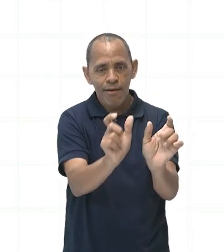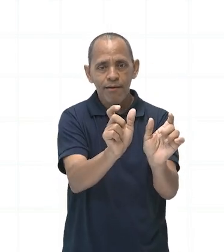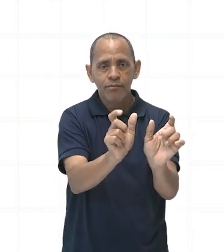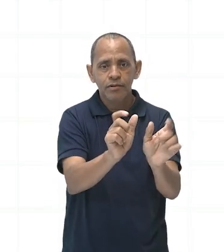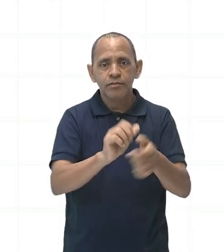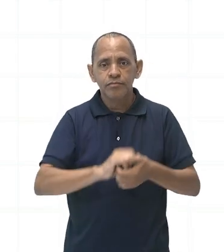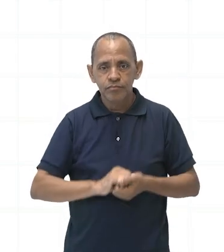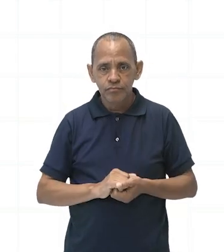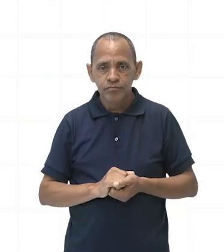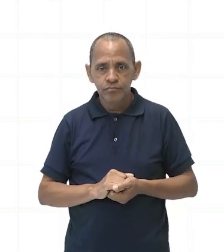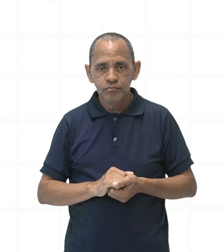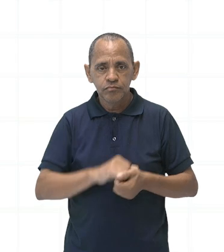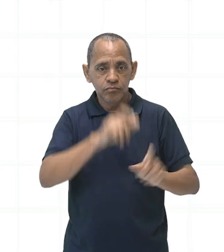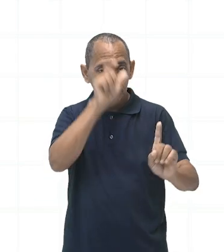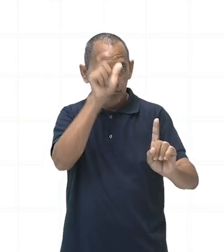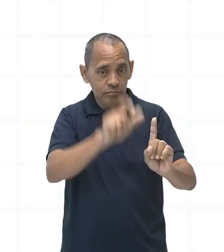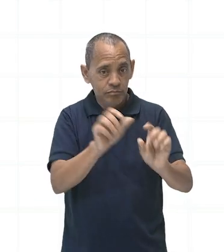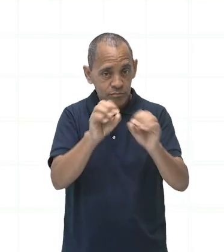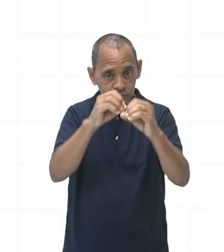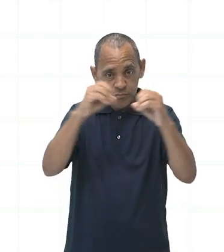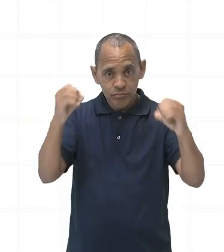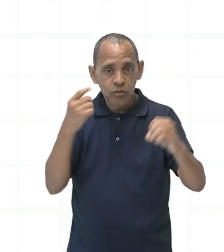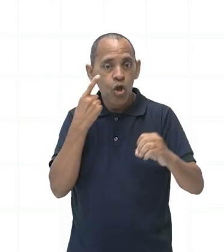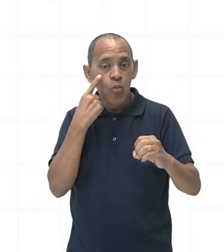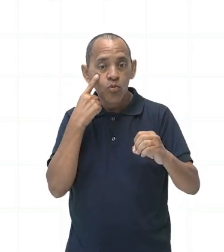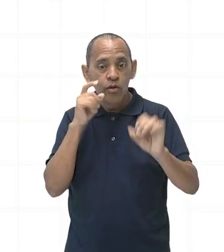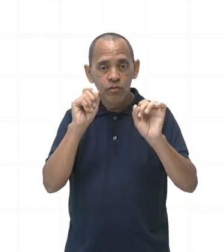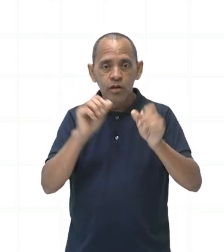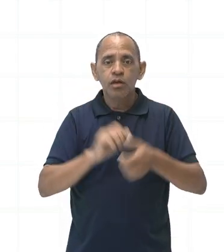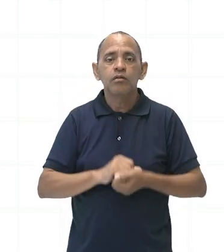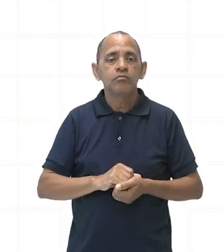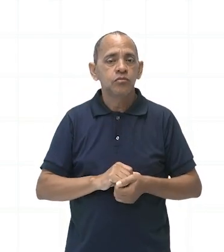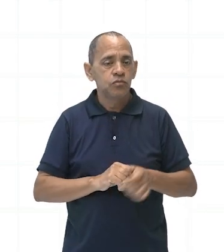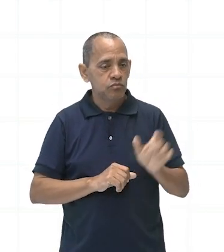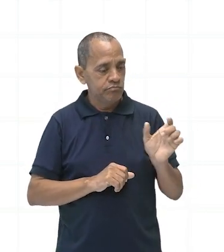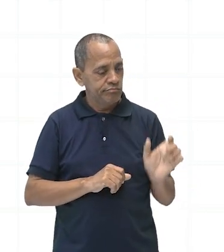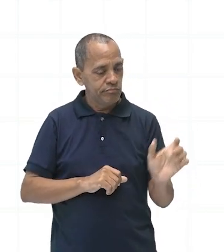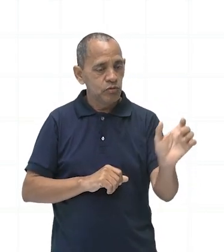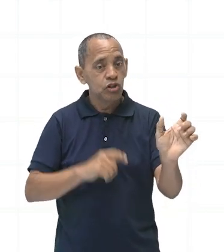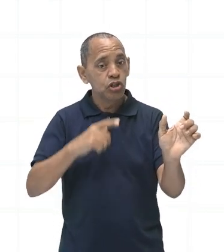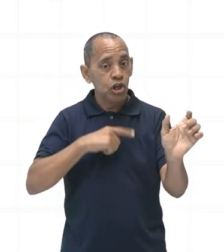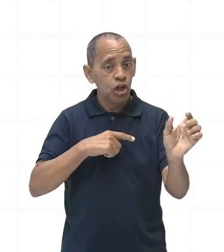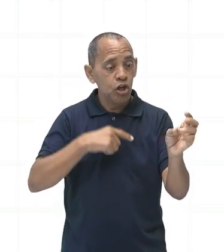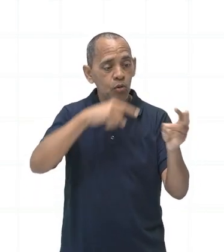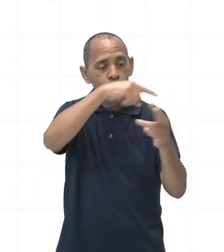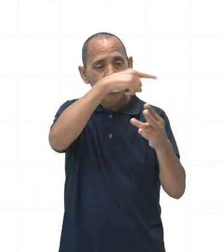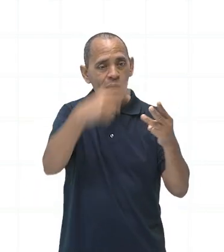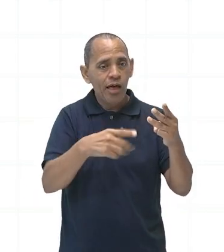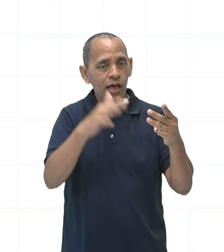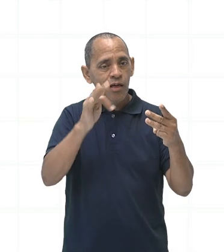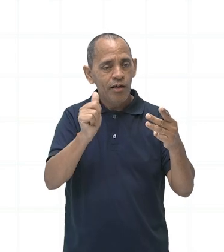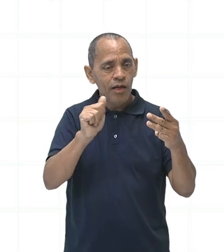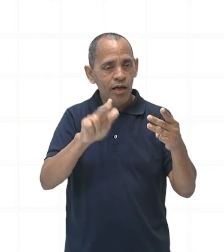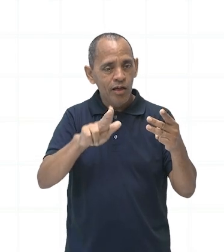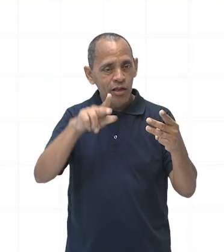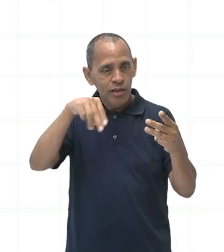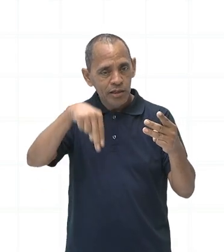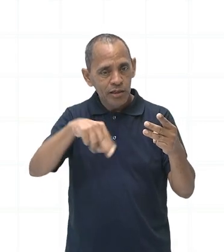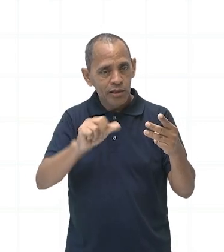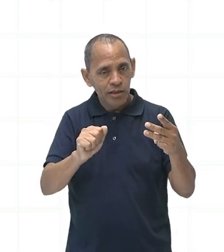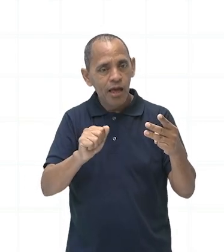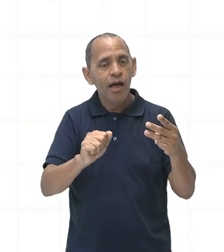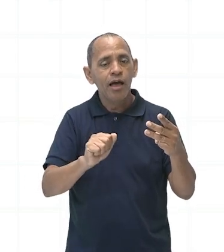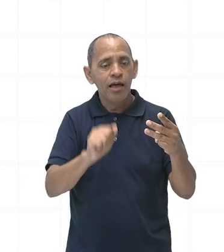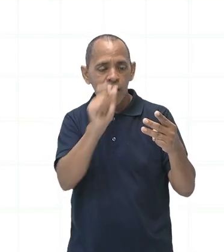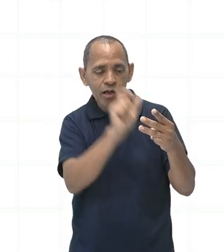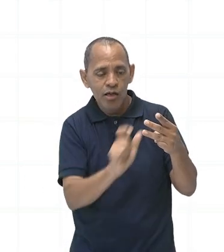sujeito da nossa oração. Observem que nesse sujeito eu tenho 3 palavras. A palavra fauna, a palavra e,